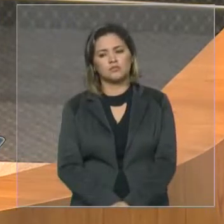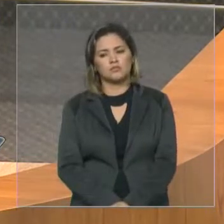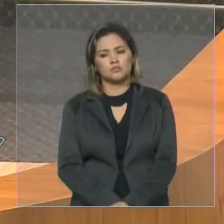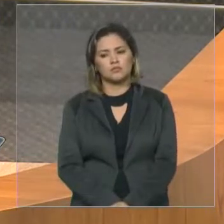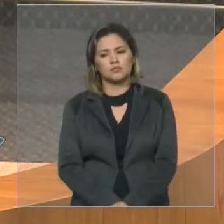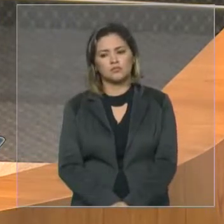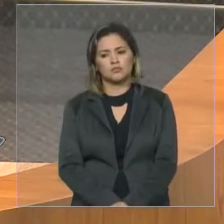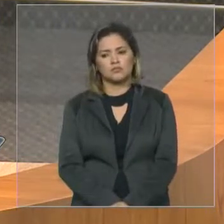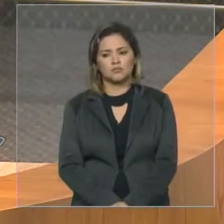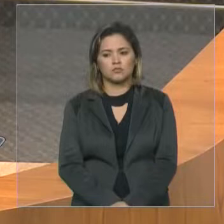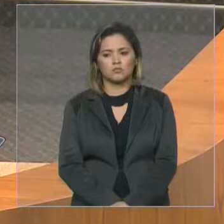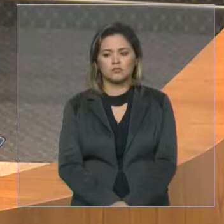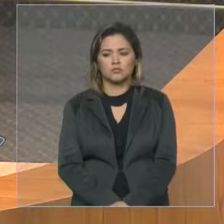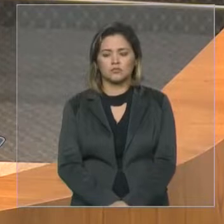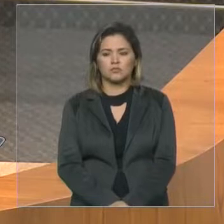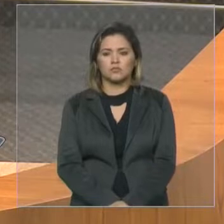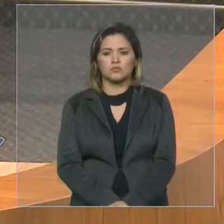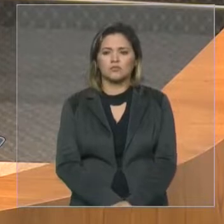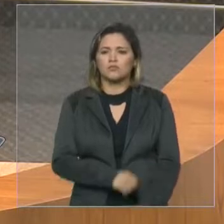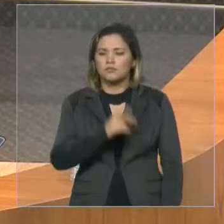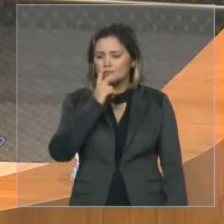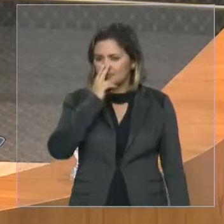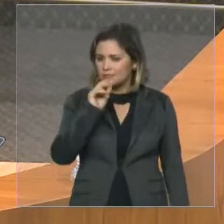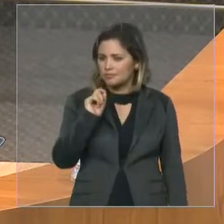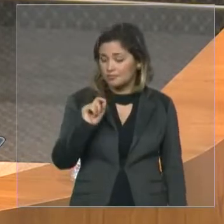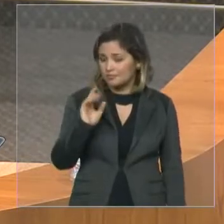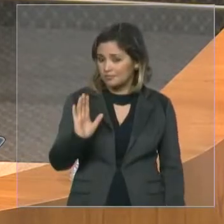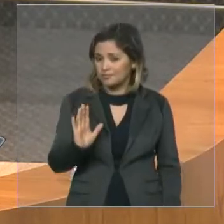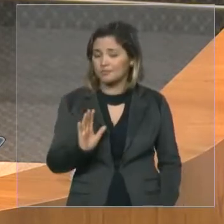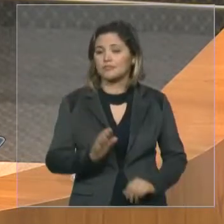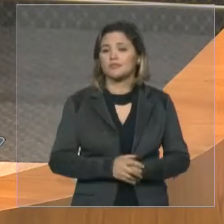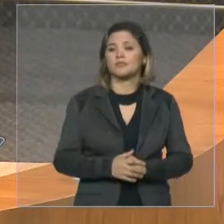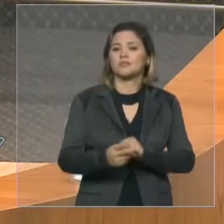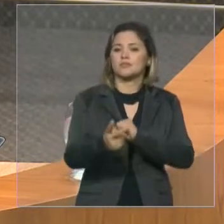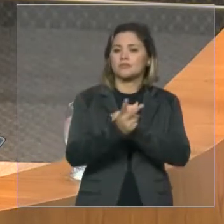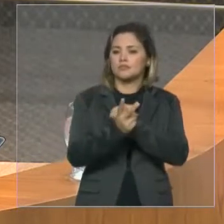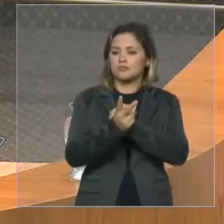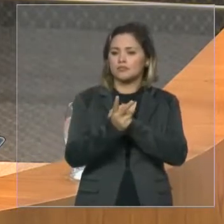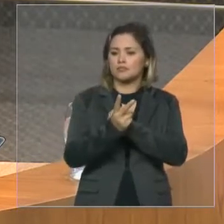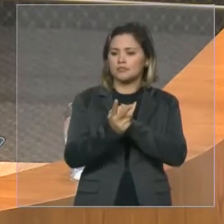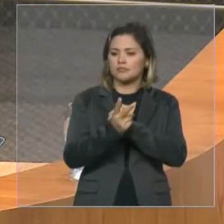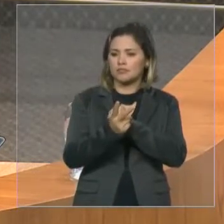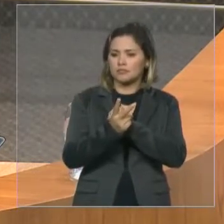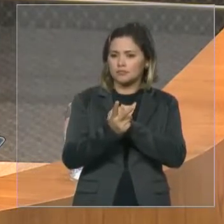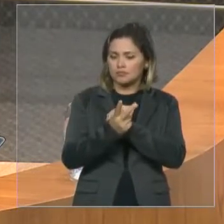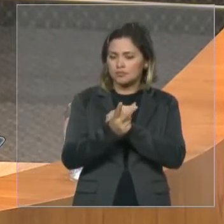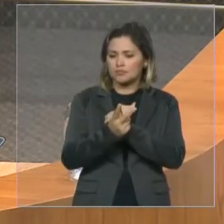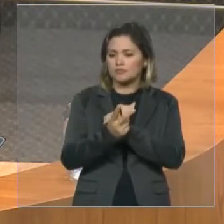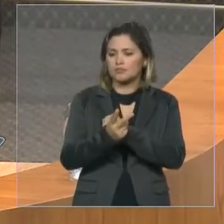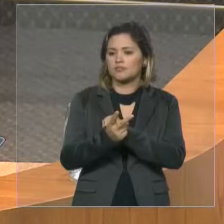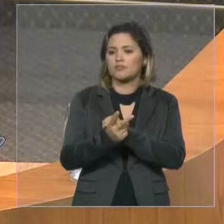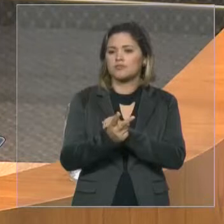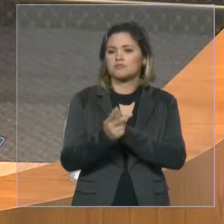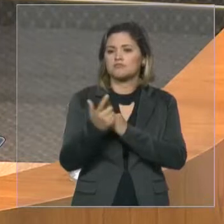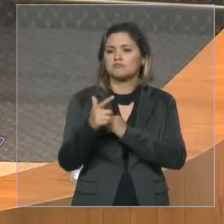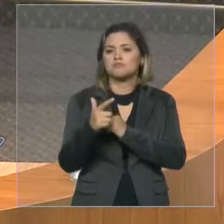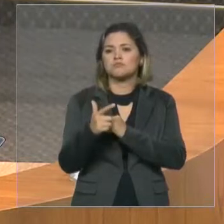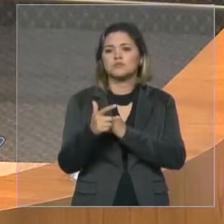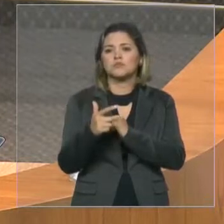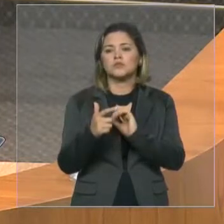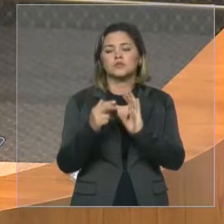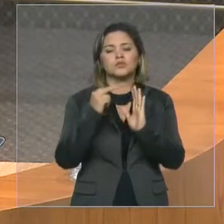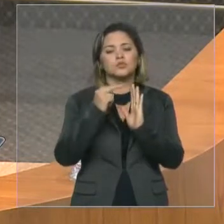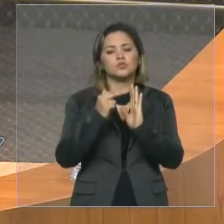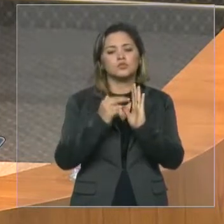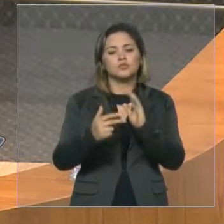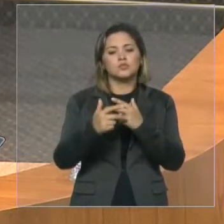você pegasse o empréstimo e colocasse os bens à disposição. E não citasse, não catalogasse na organização empresarial que ele emprestou.